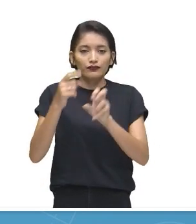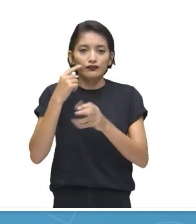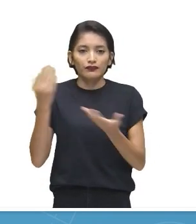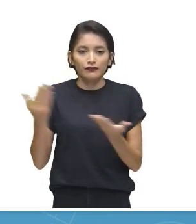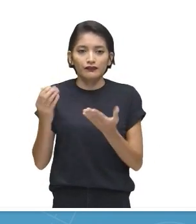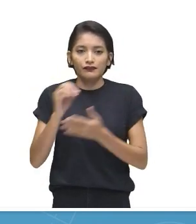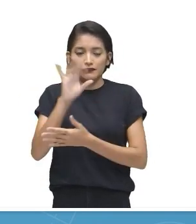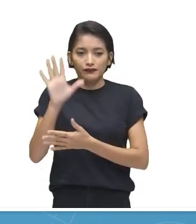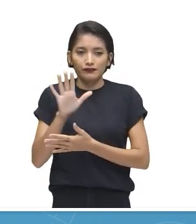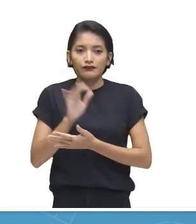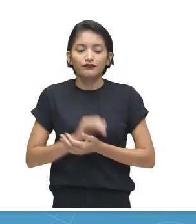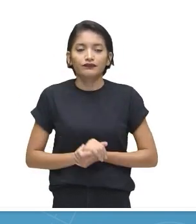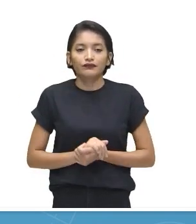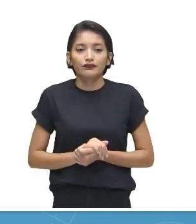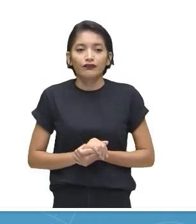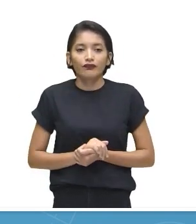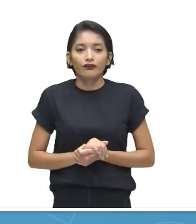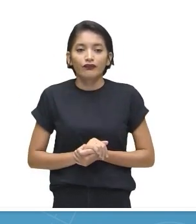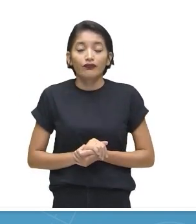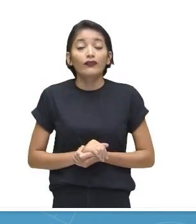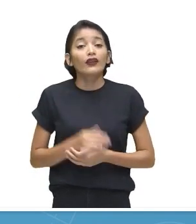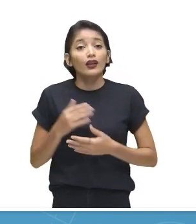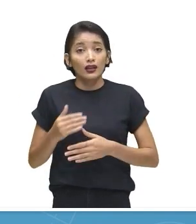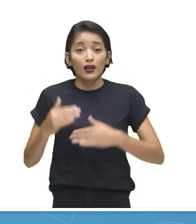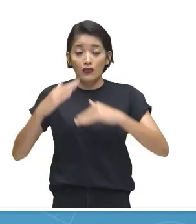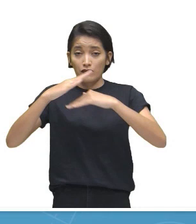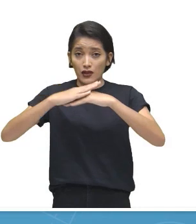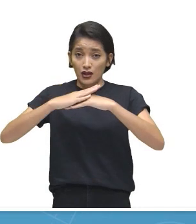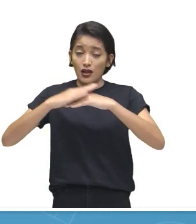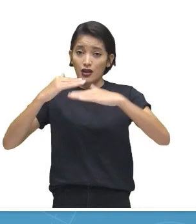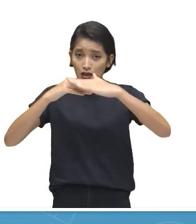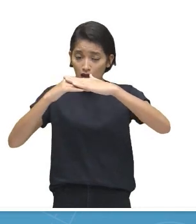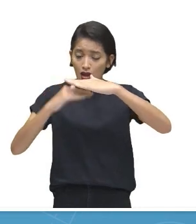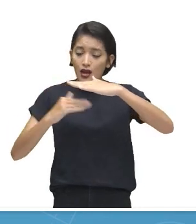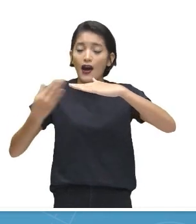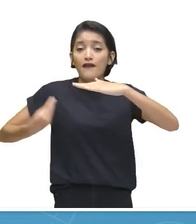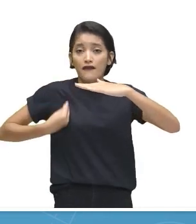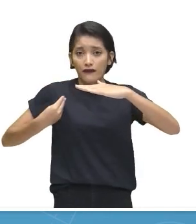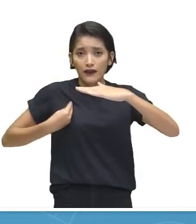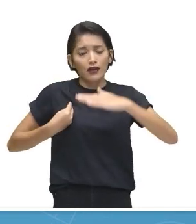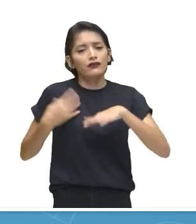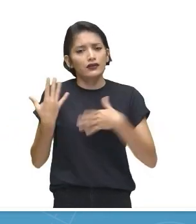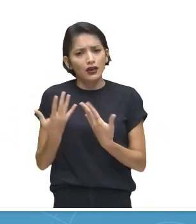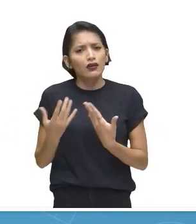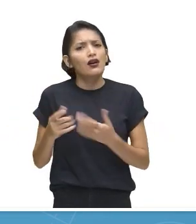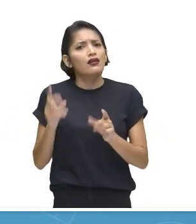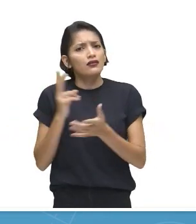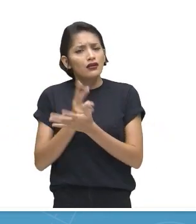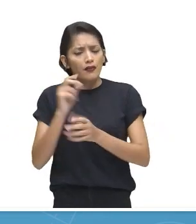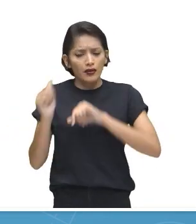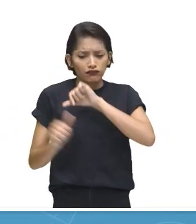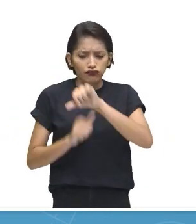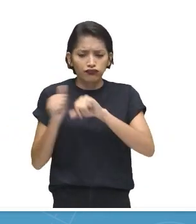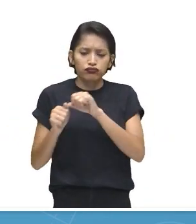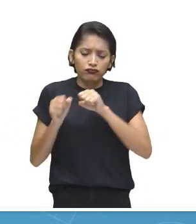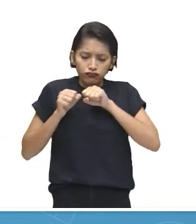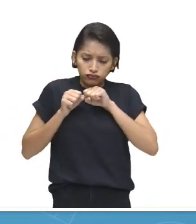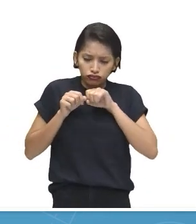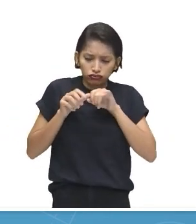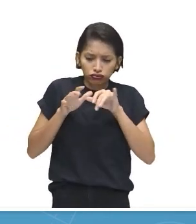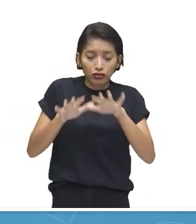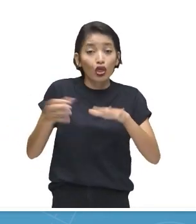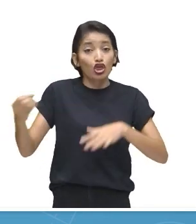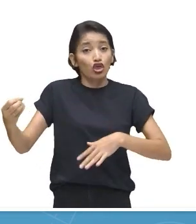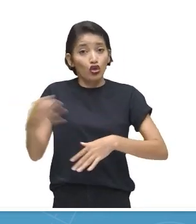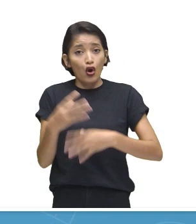imagem. Na camada de células vivas, as células se regeneram constantemente, produzindo novas células